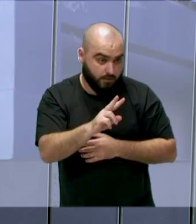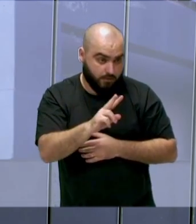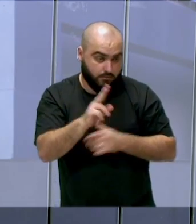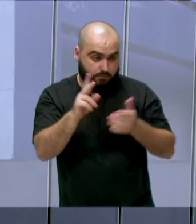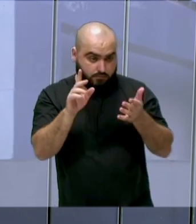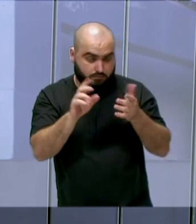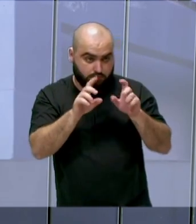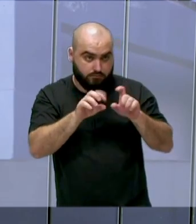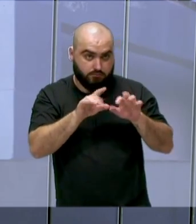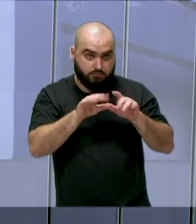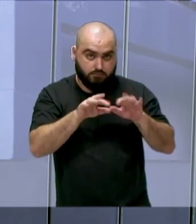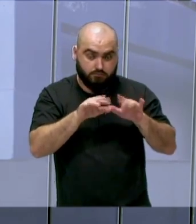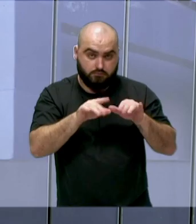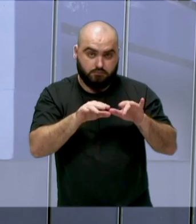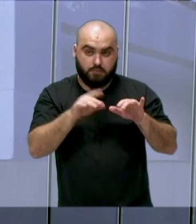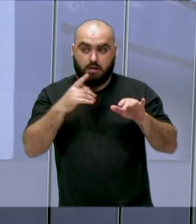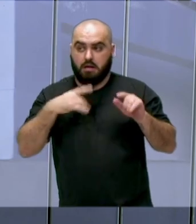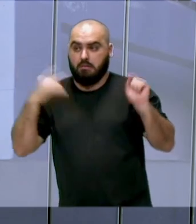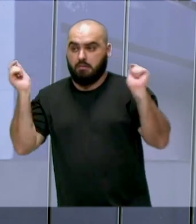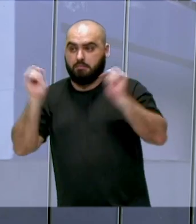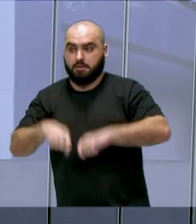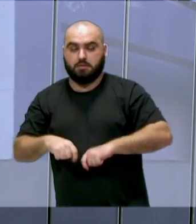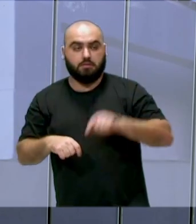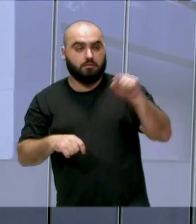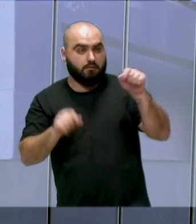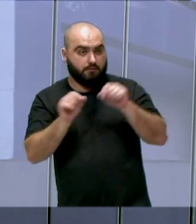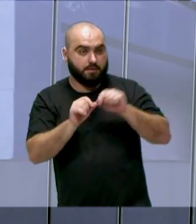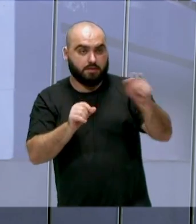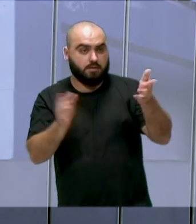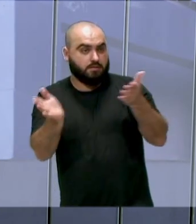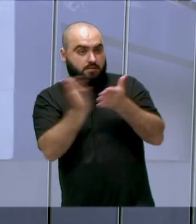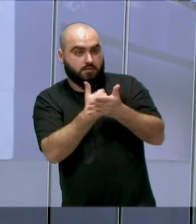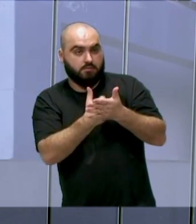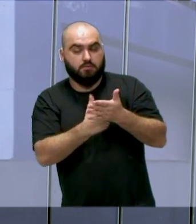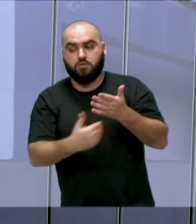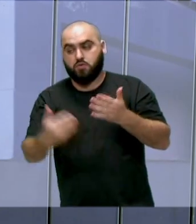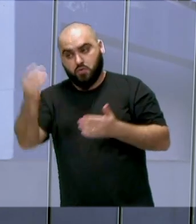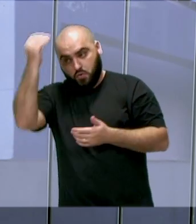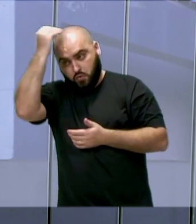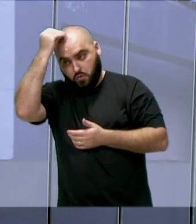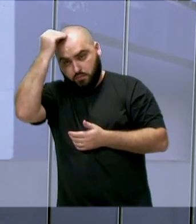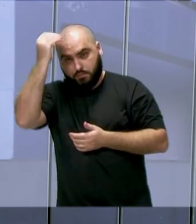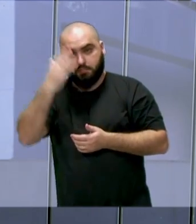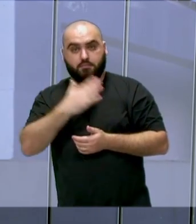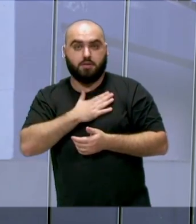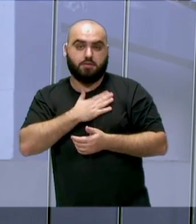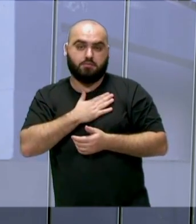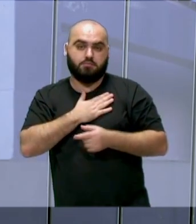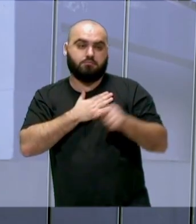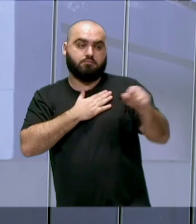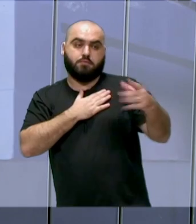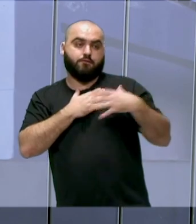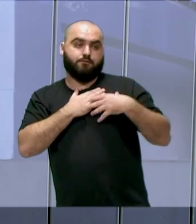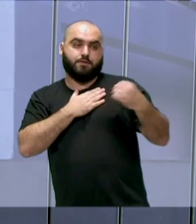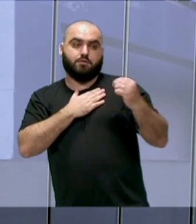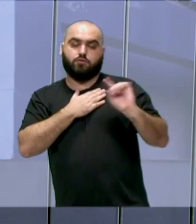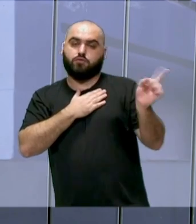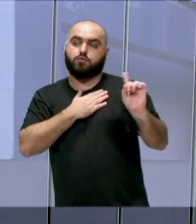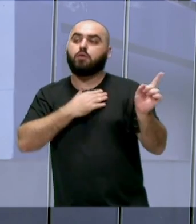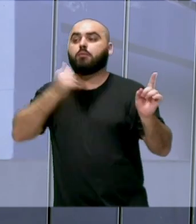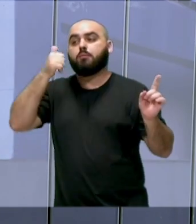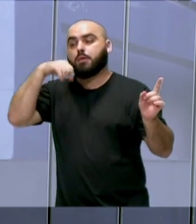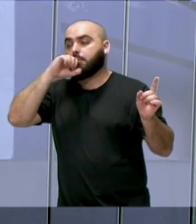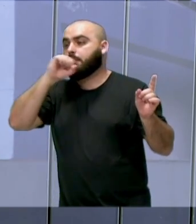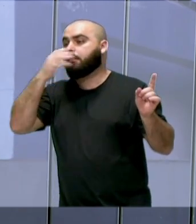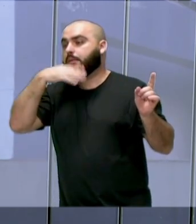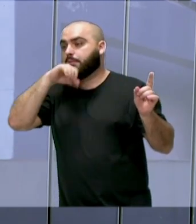de um computador, eu não tenho a capacidade de fazer com que ele saia de lá, então a culpa é minha, a geração mimimi não é o meu filho, e sim os pais que vivem nesse